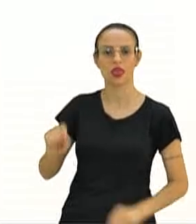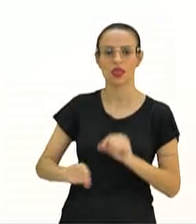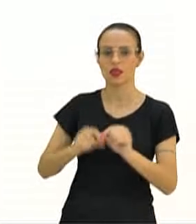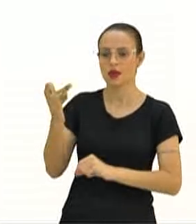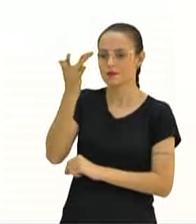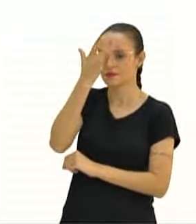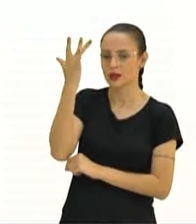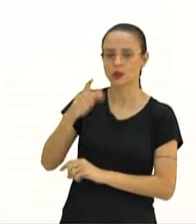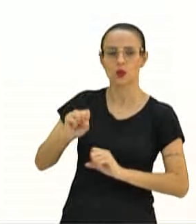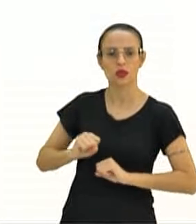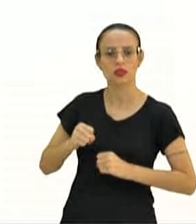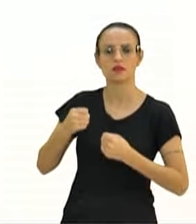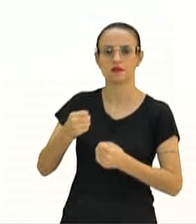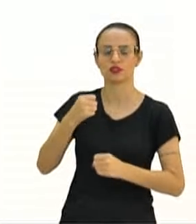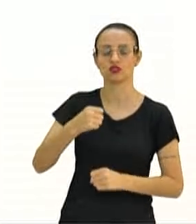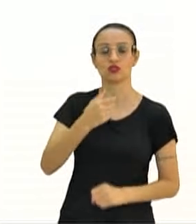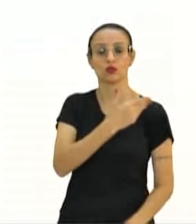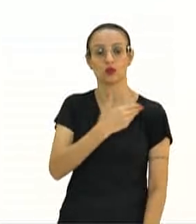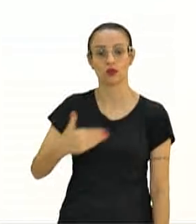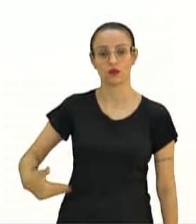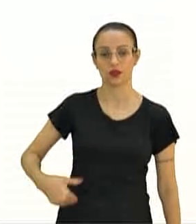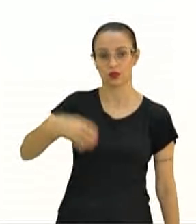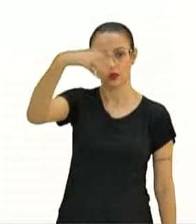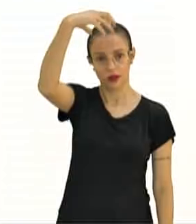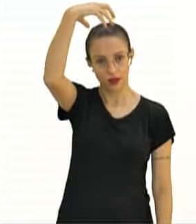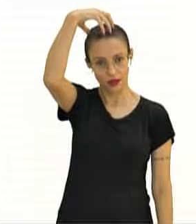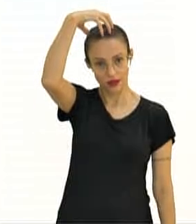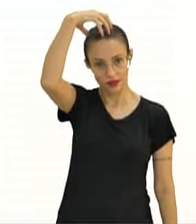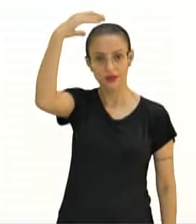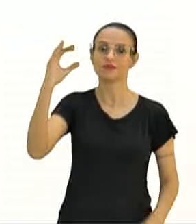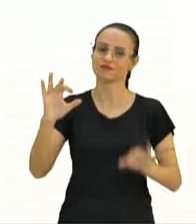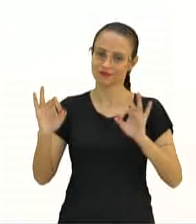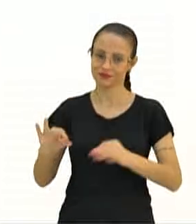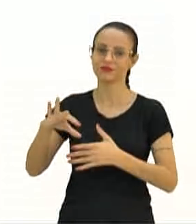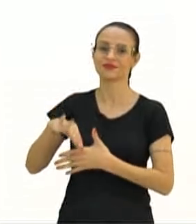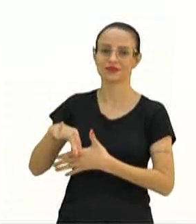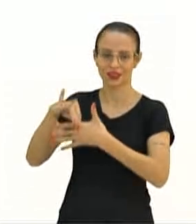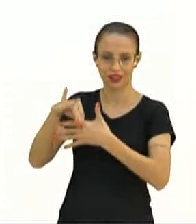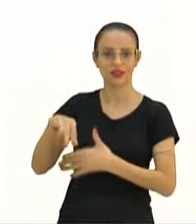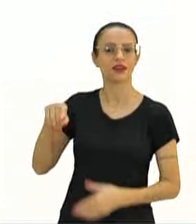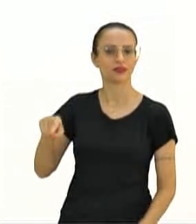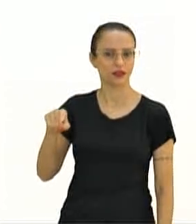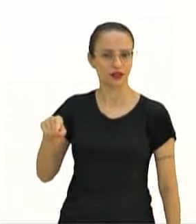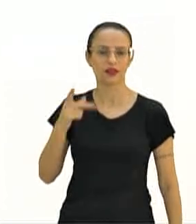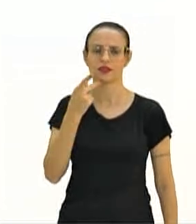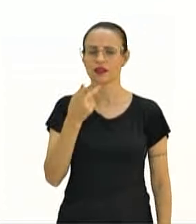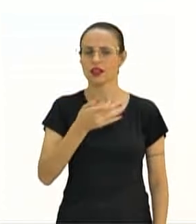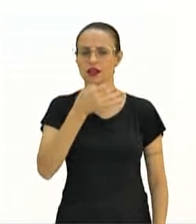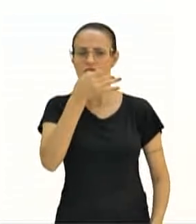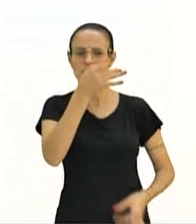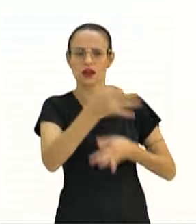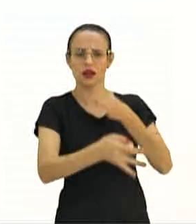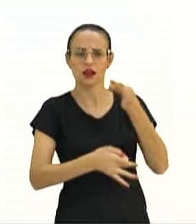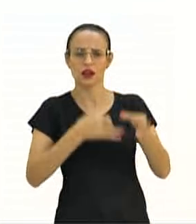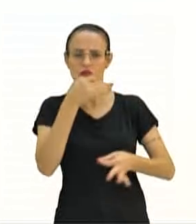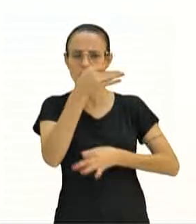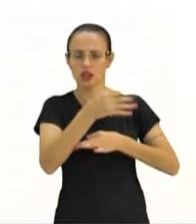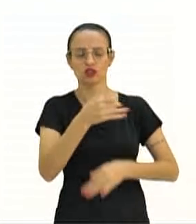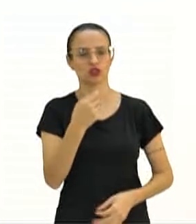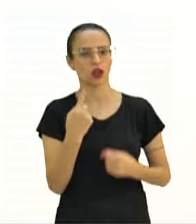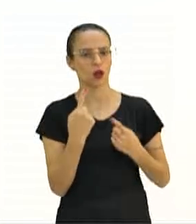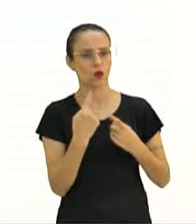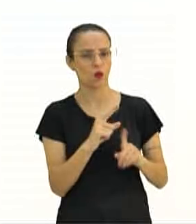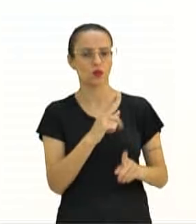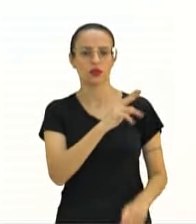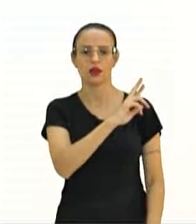monarquistas, né? Que defendiam a monarquia. De fato, o líder Antônio Conselheiro fazia críticas à República,